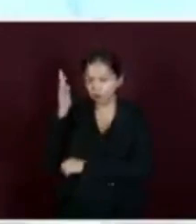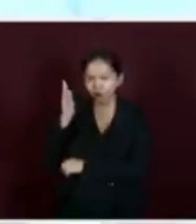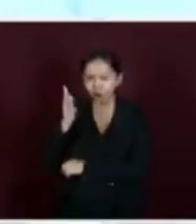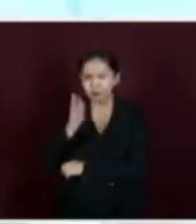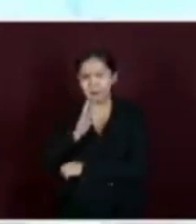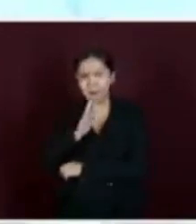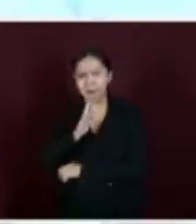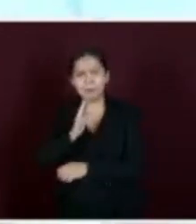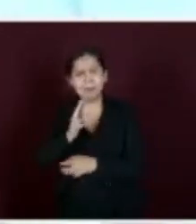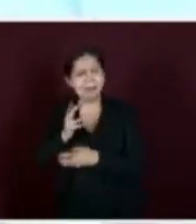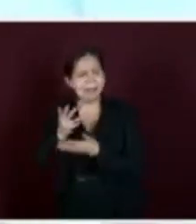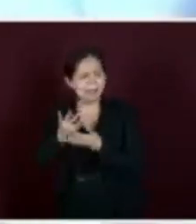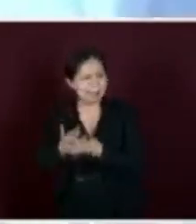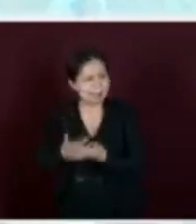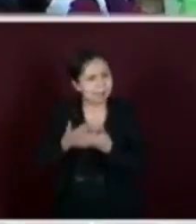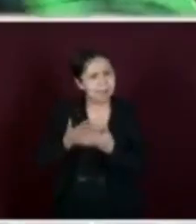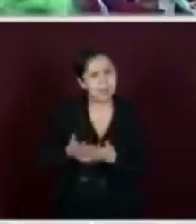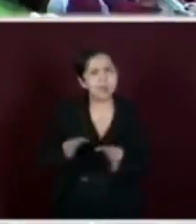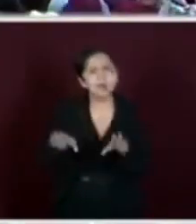continuidade, consolidação?